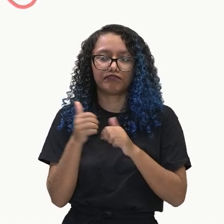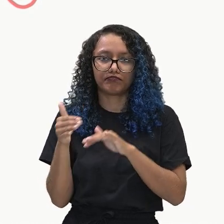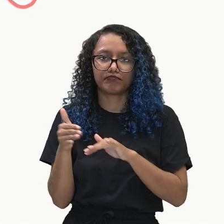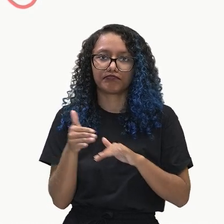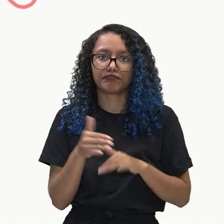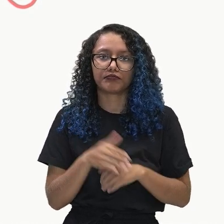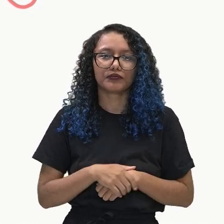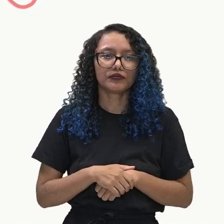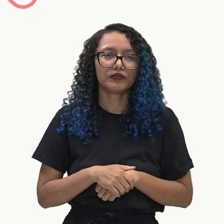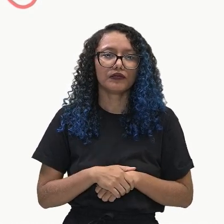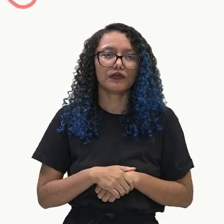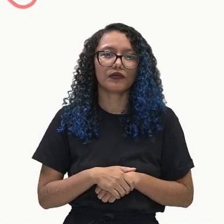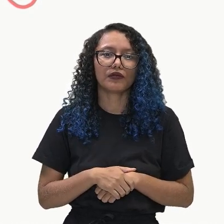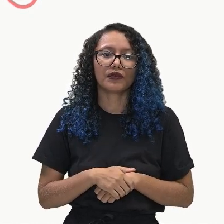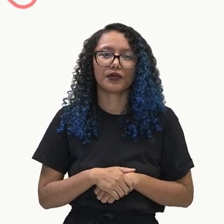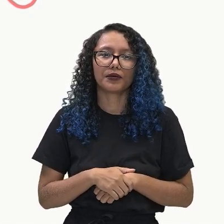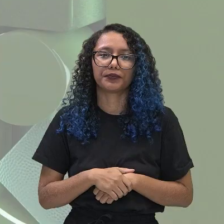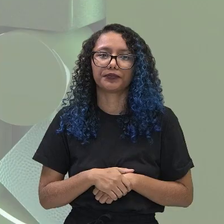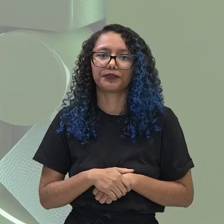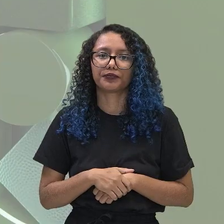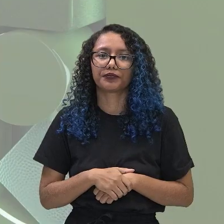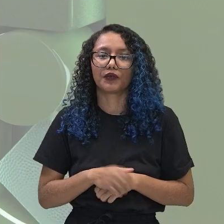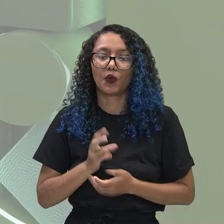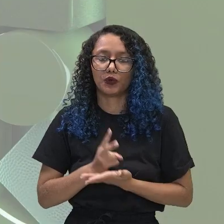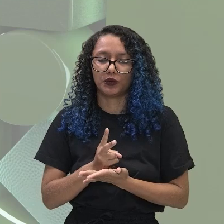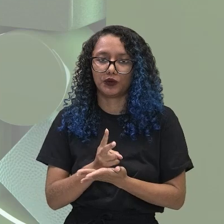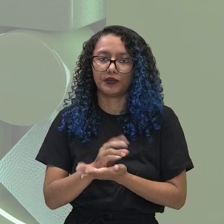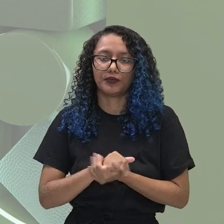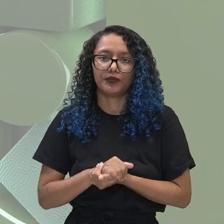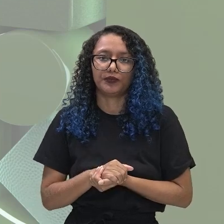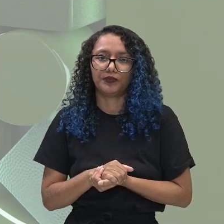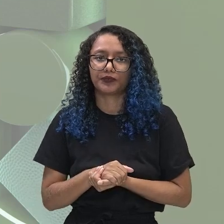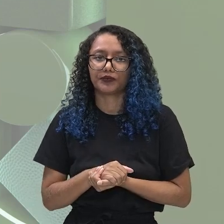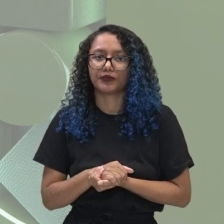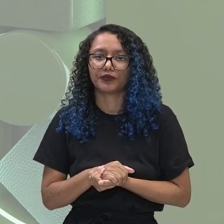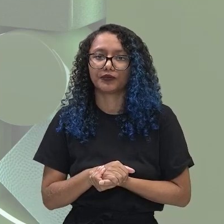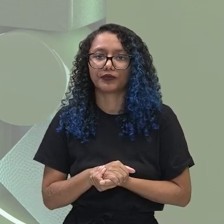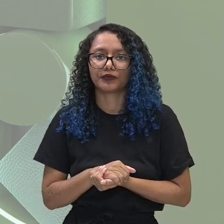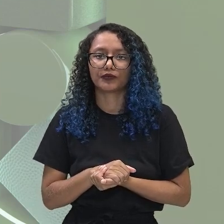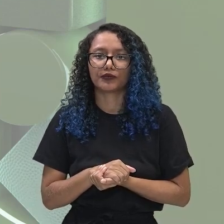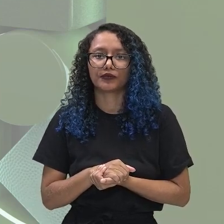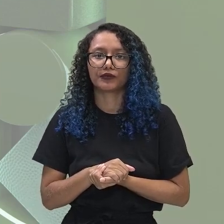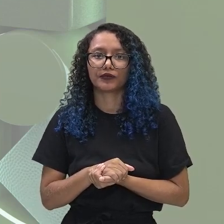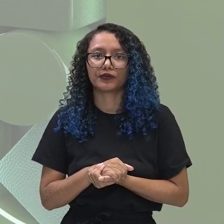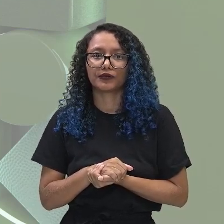a classificação das bases, ela é